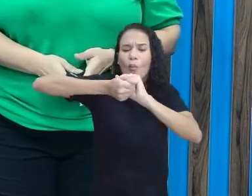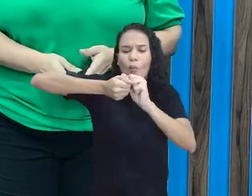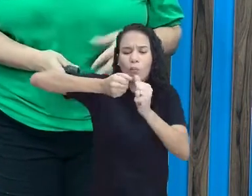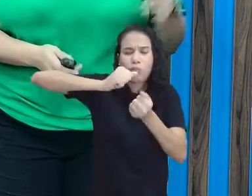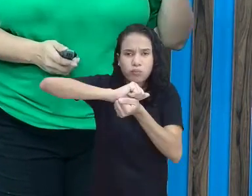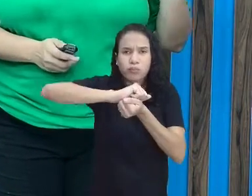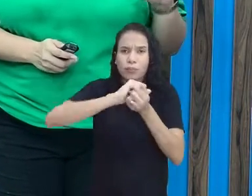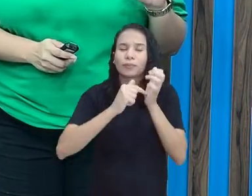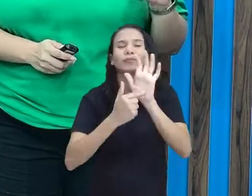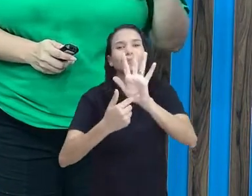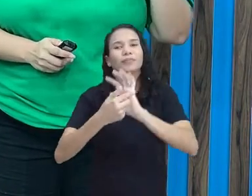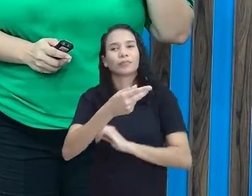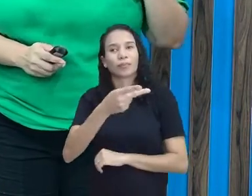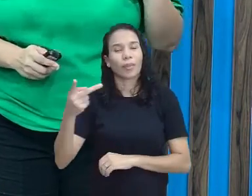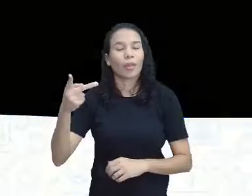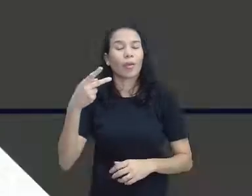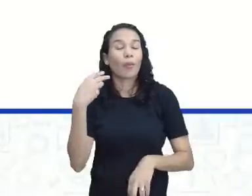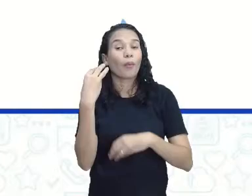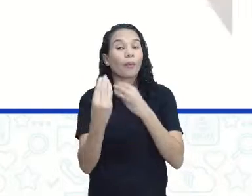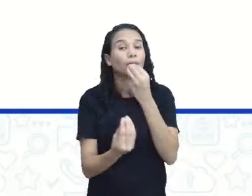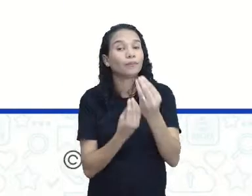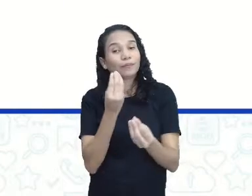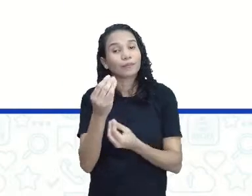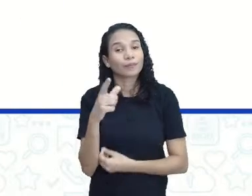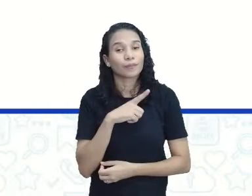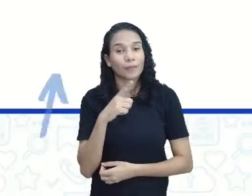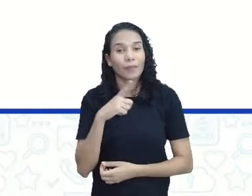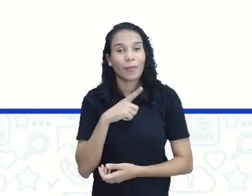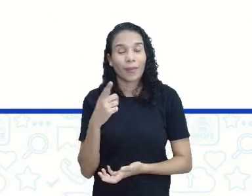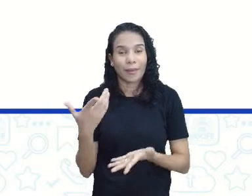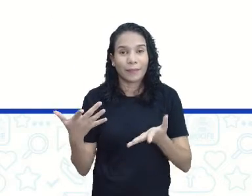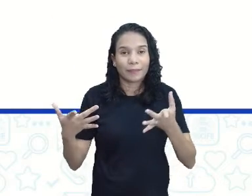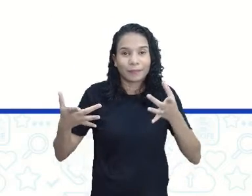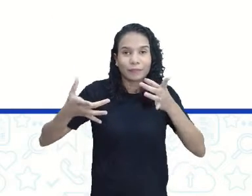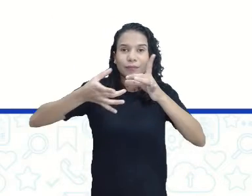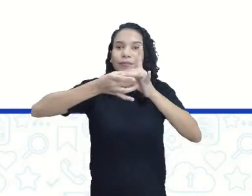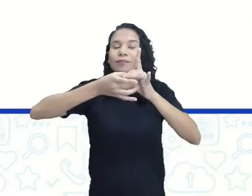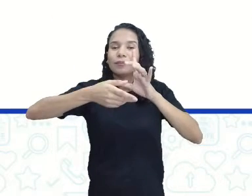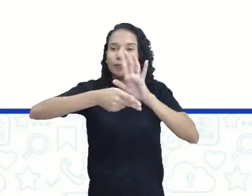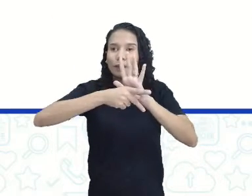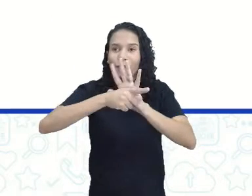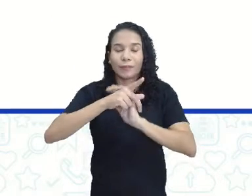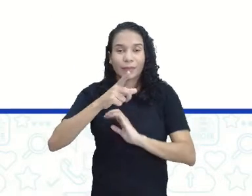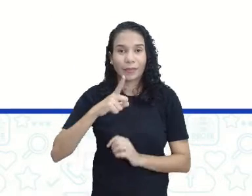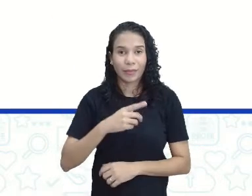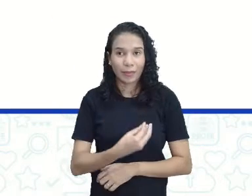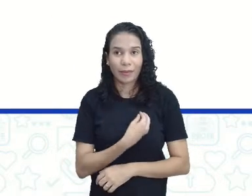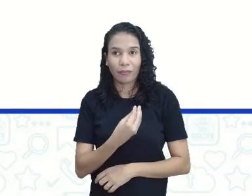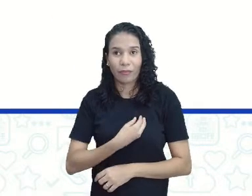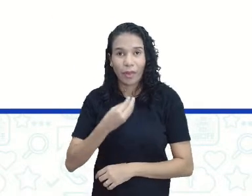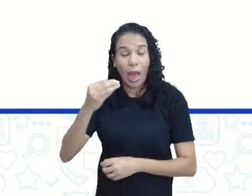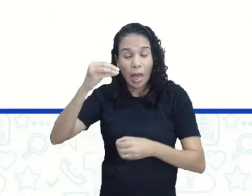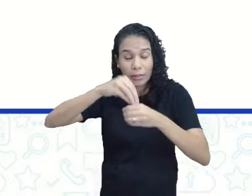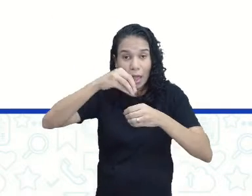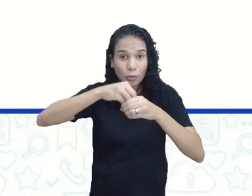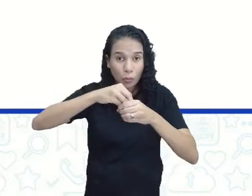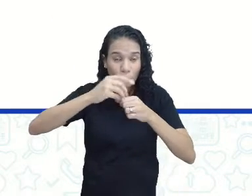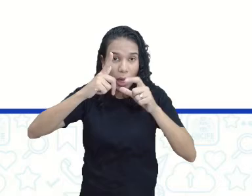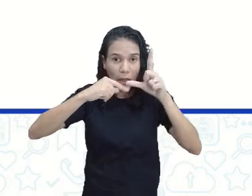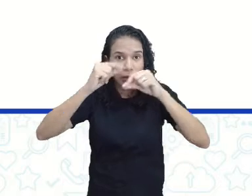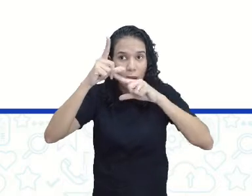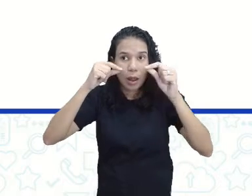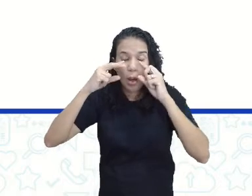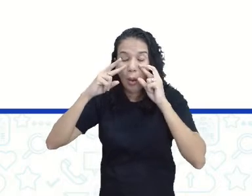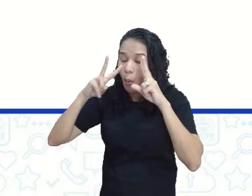Vou mostrar para vocês aí como é que os átomos de hidrogênio ficam dentro dessa estrela.